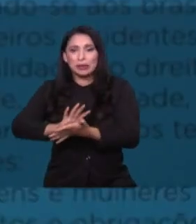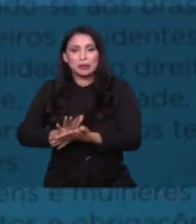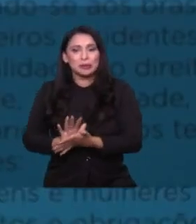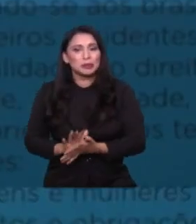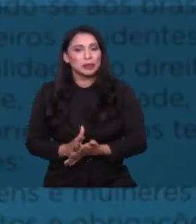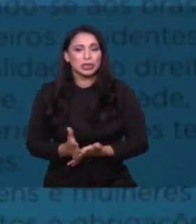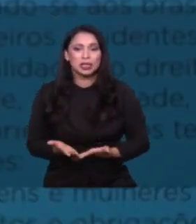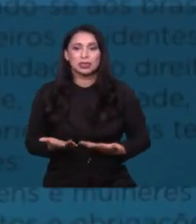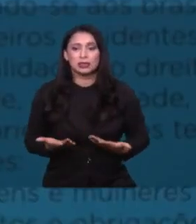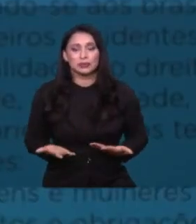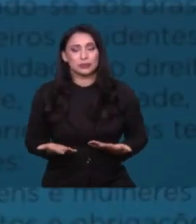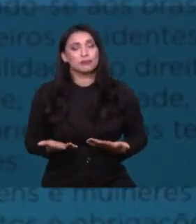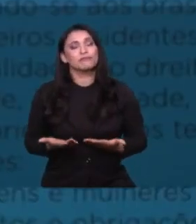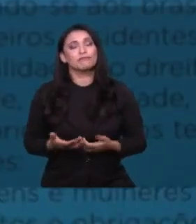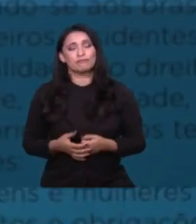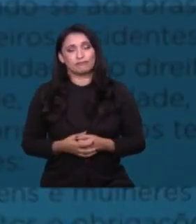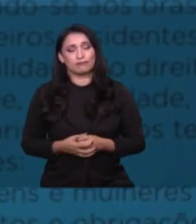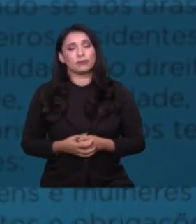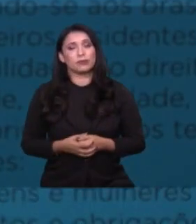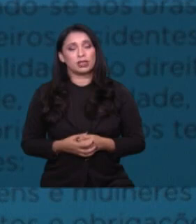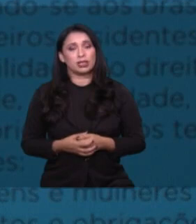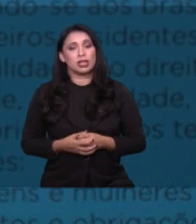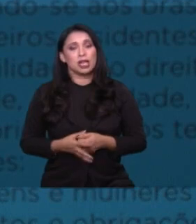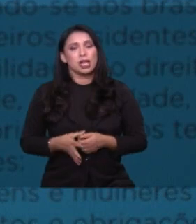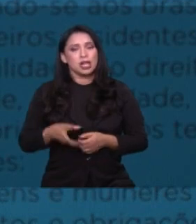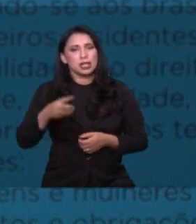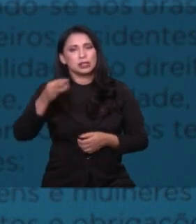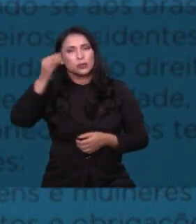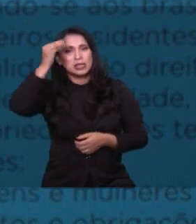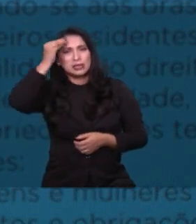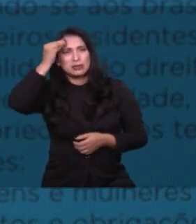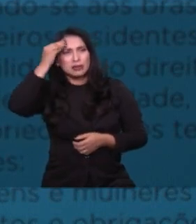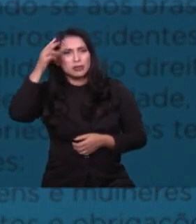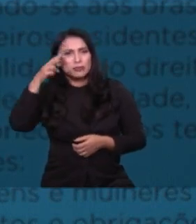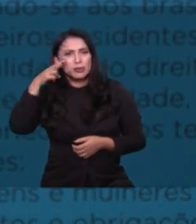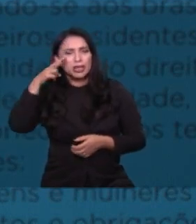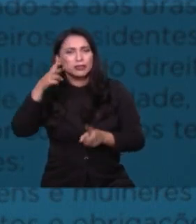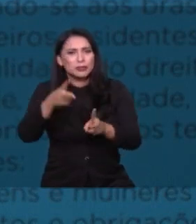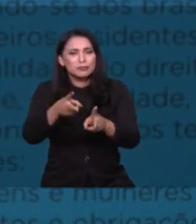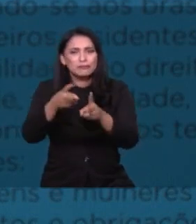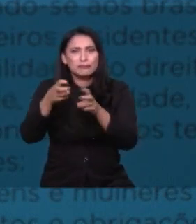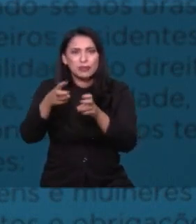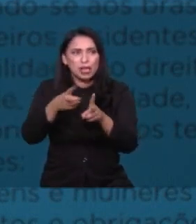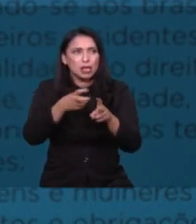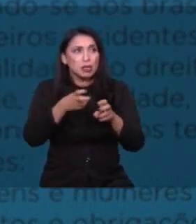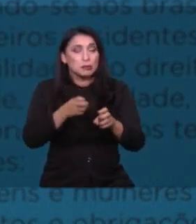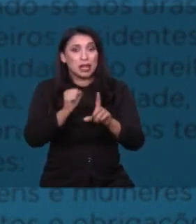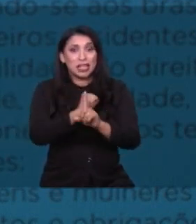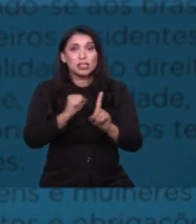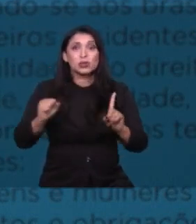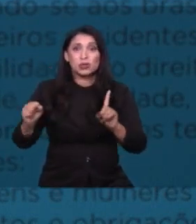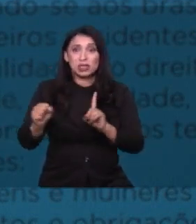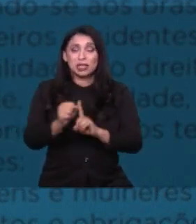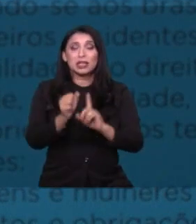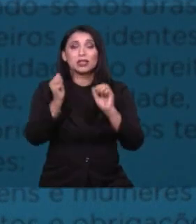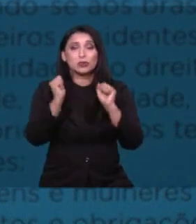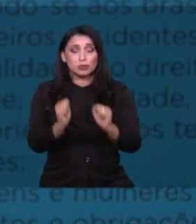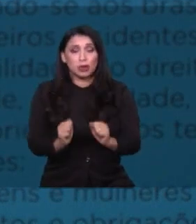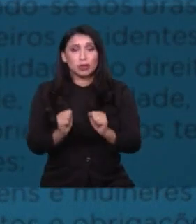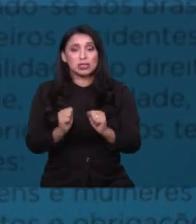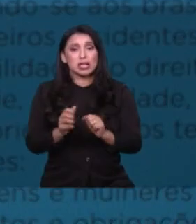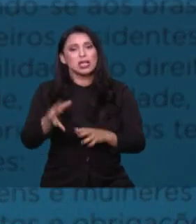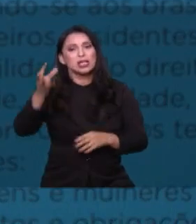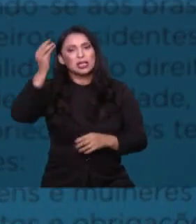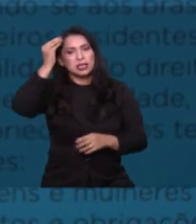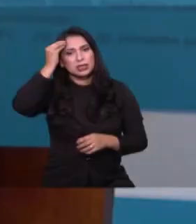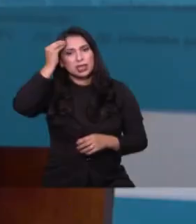né? Então, esse olhar, hoje a gente luta para que toda a sociedade já entenda isso, mesmo